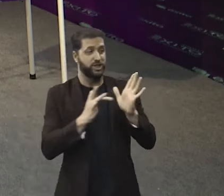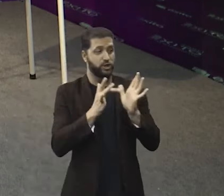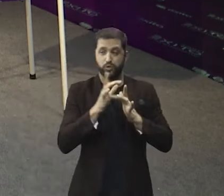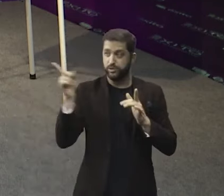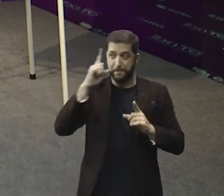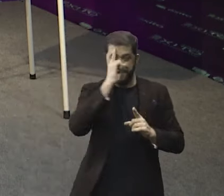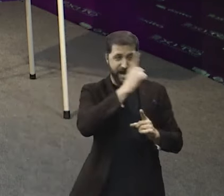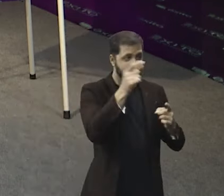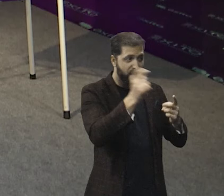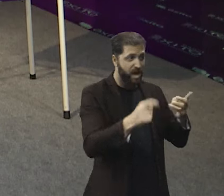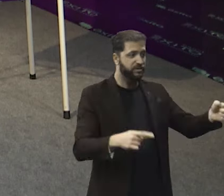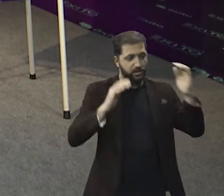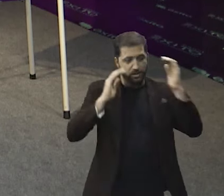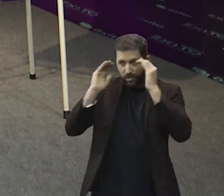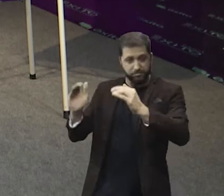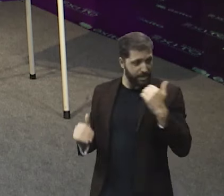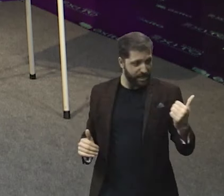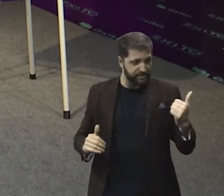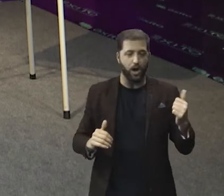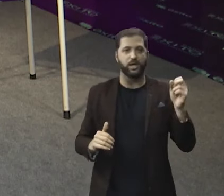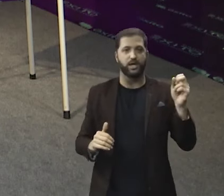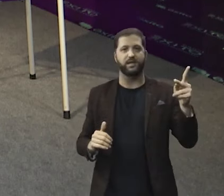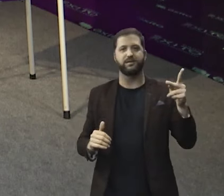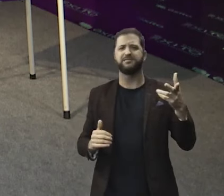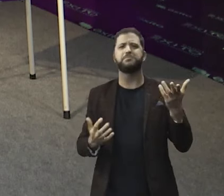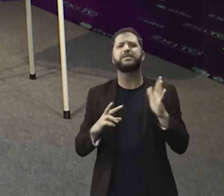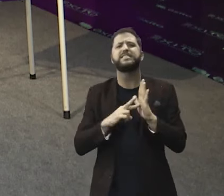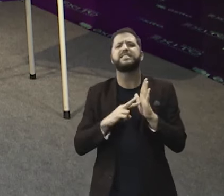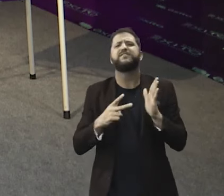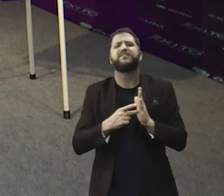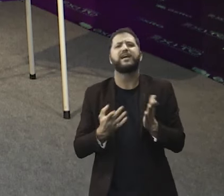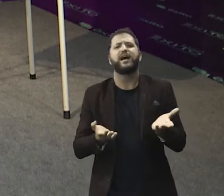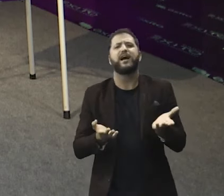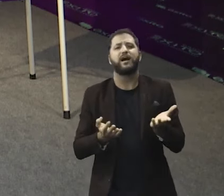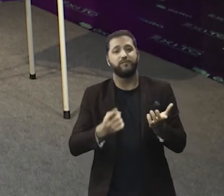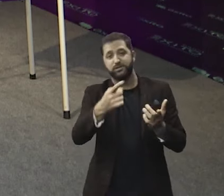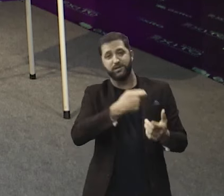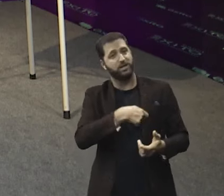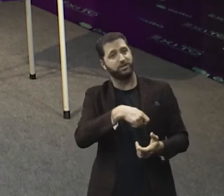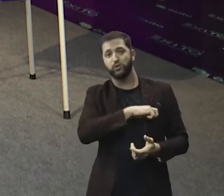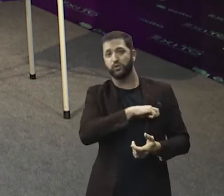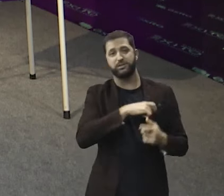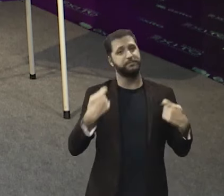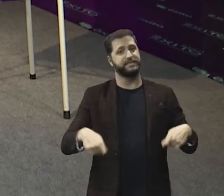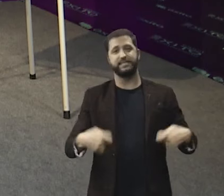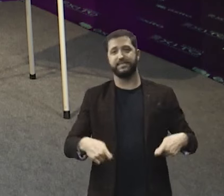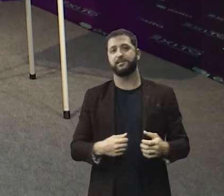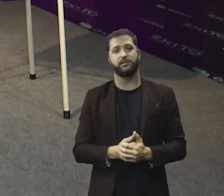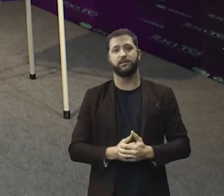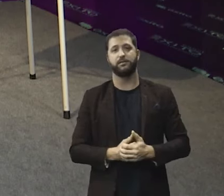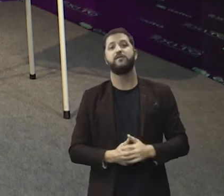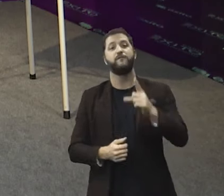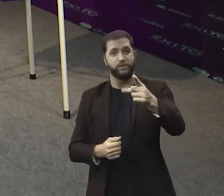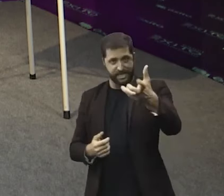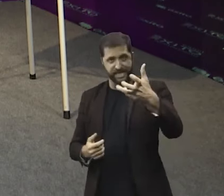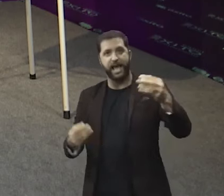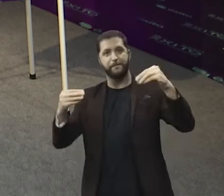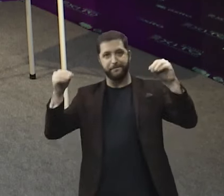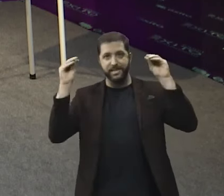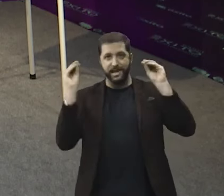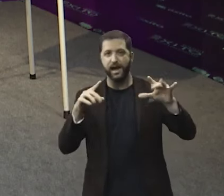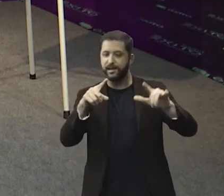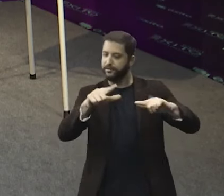dizer com tudo isso eu quero dizer que você vai ter que ter iniciativa você se quer vi é um milagre vai ter que provocar Se você